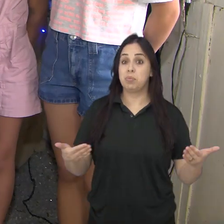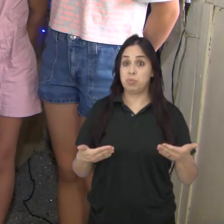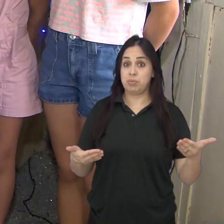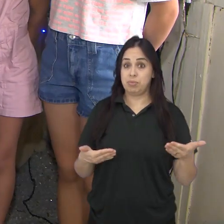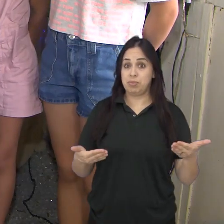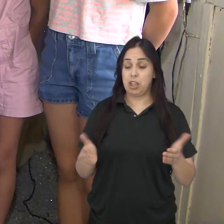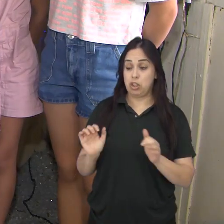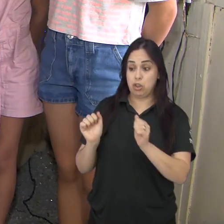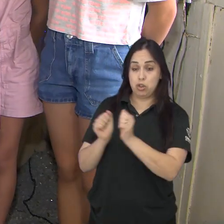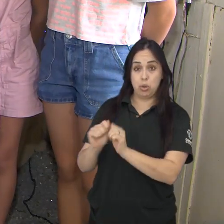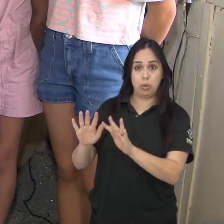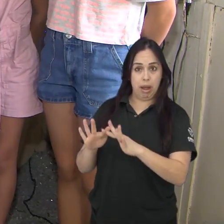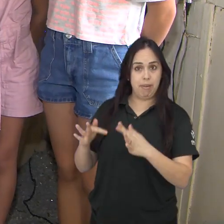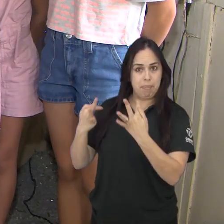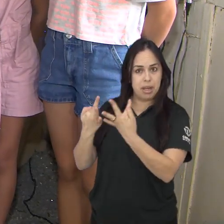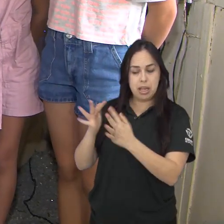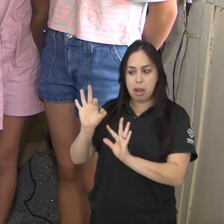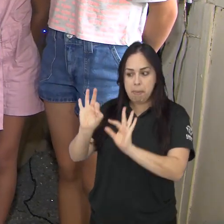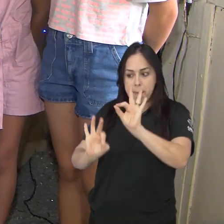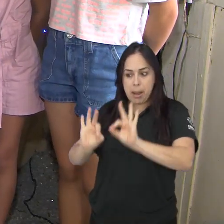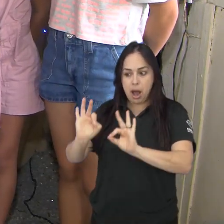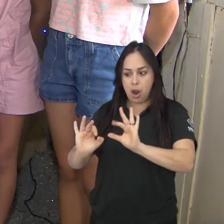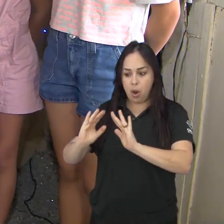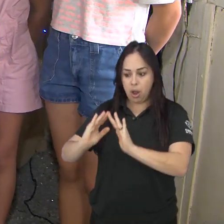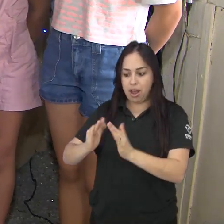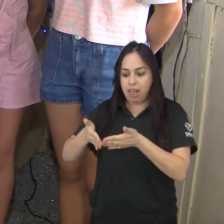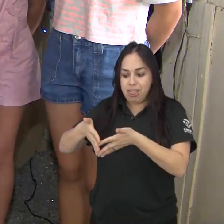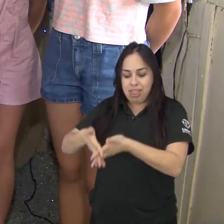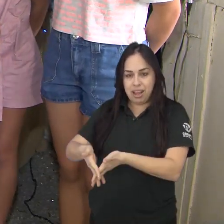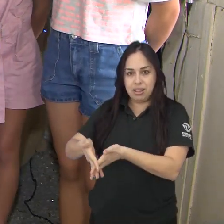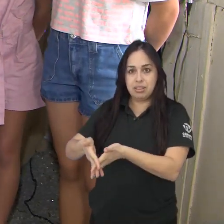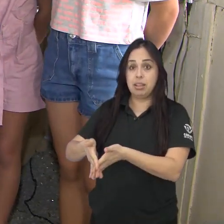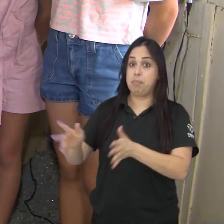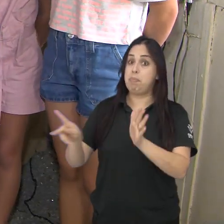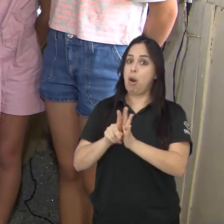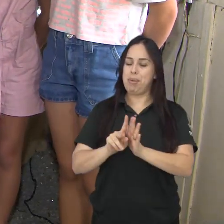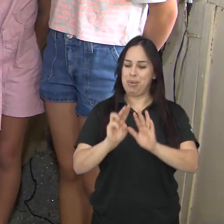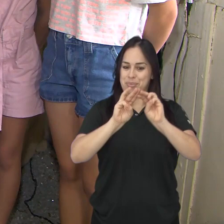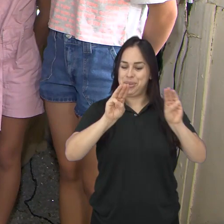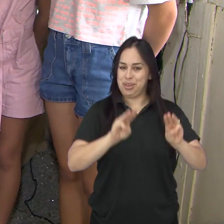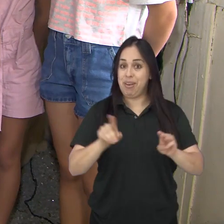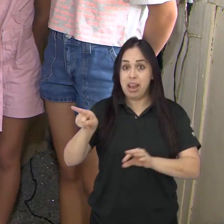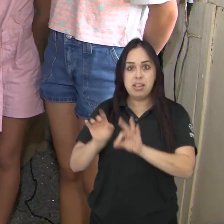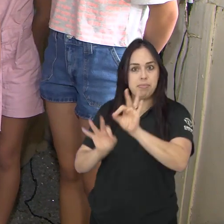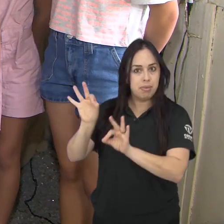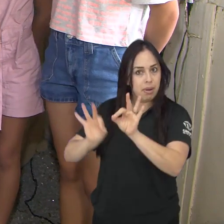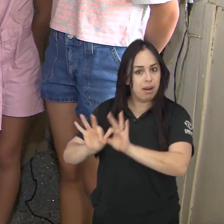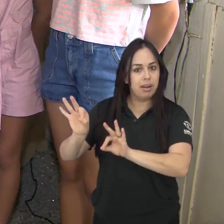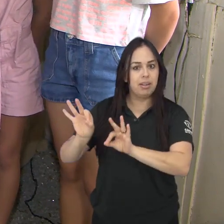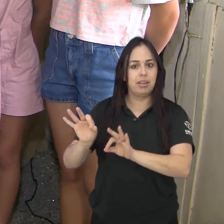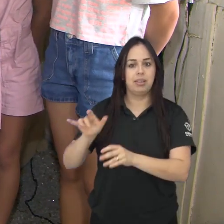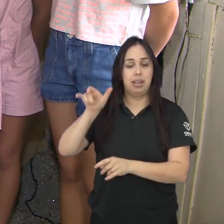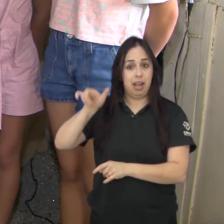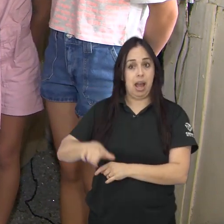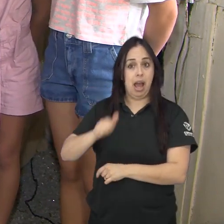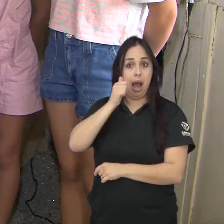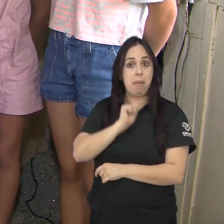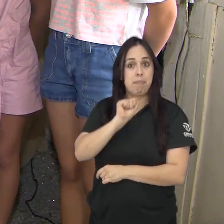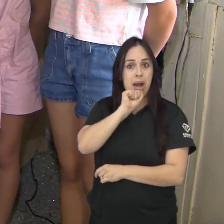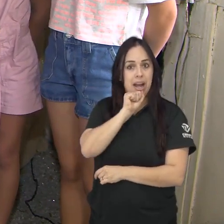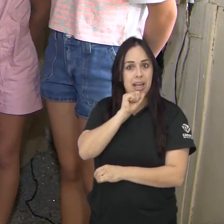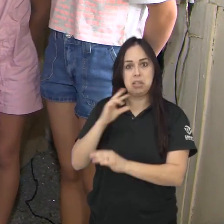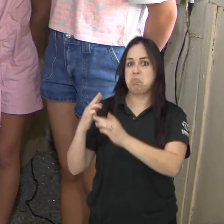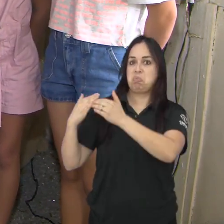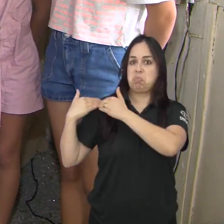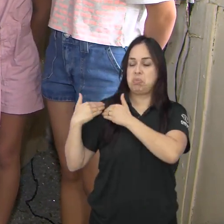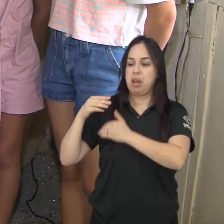Agora eu tô com a família que montou o presépio aqui do ciclo de Natal do Museu do Folclore desse ano. Eu tô com a matriarca, né,